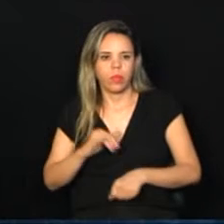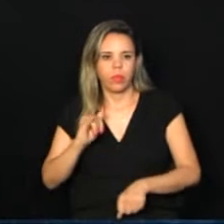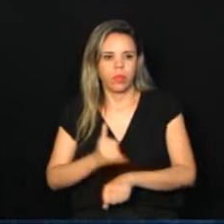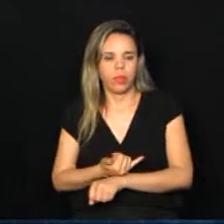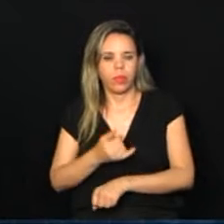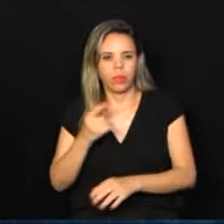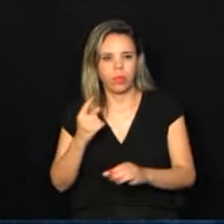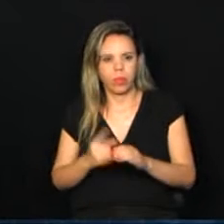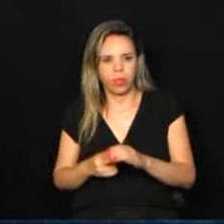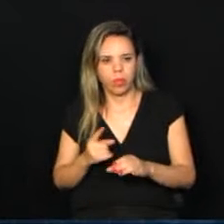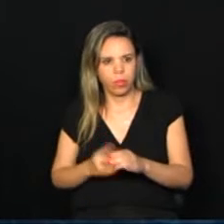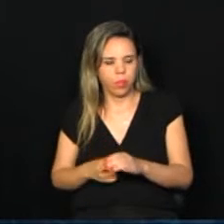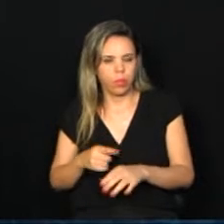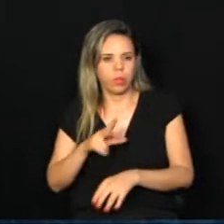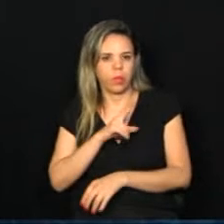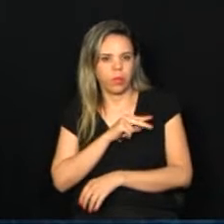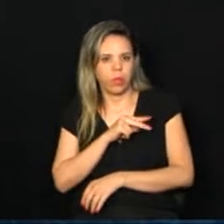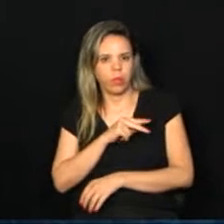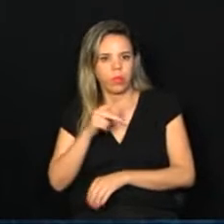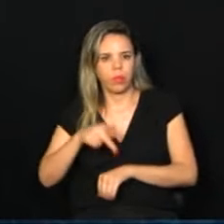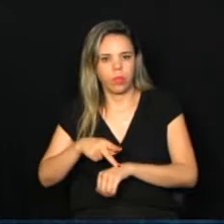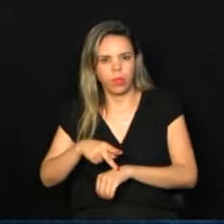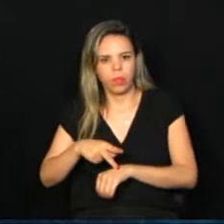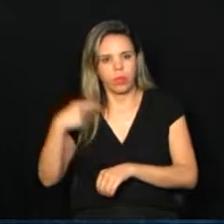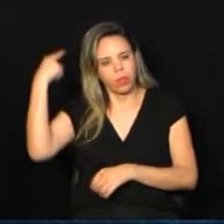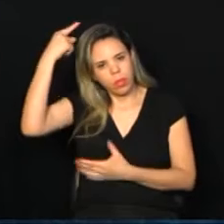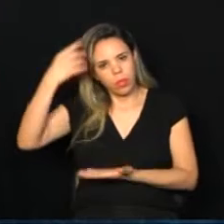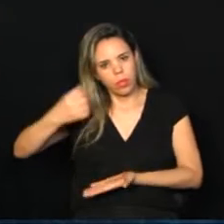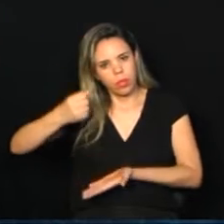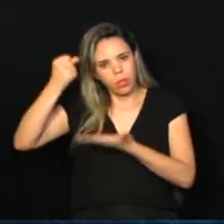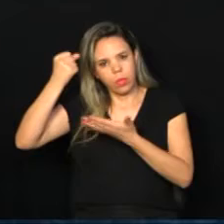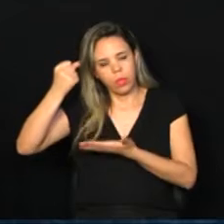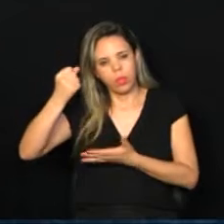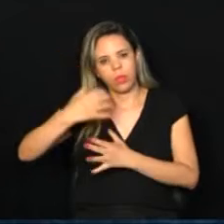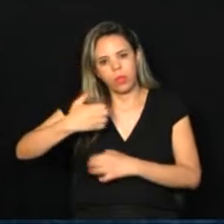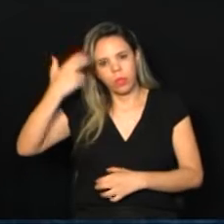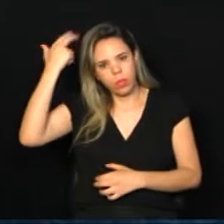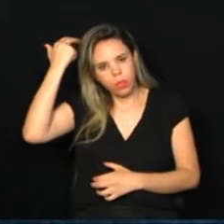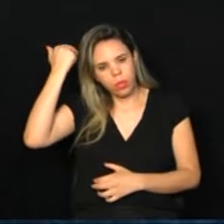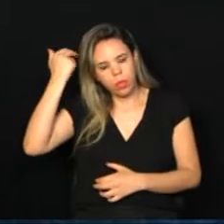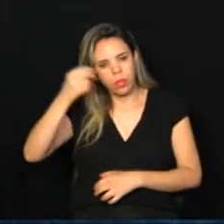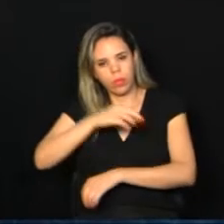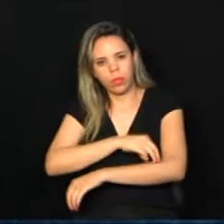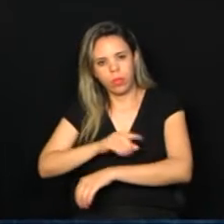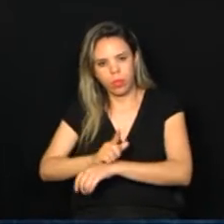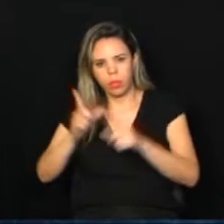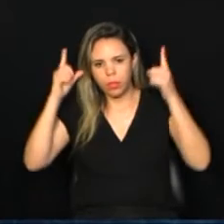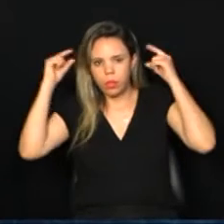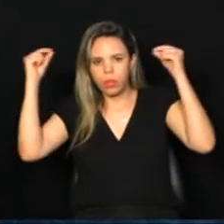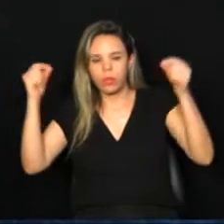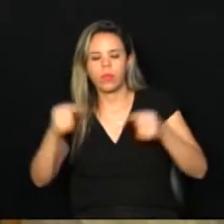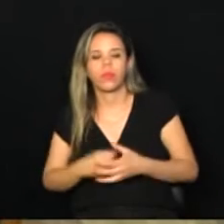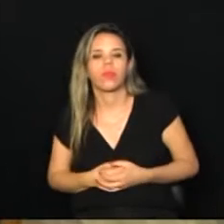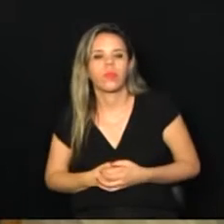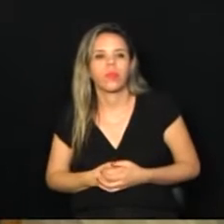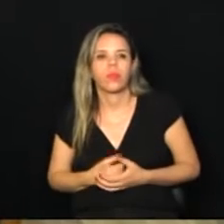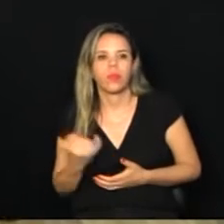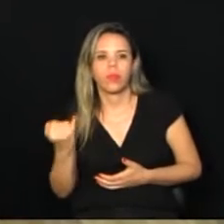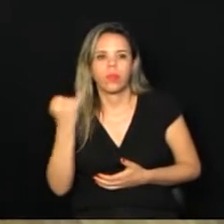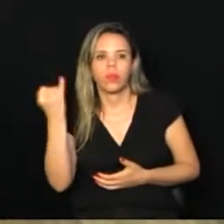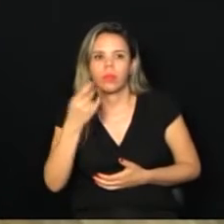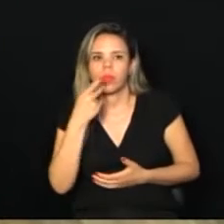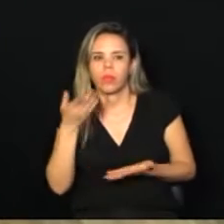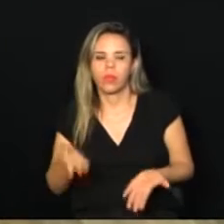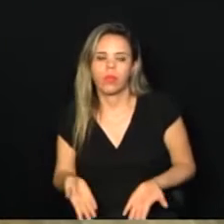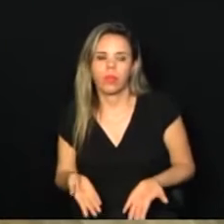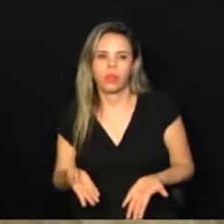Jaguariúna, Cosmópolis, Arthur Nogueira, Pedreira, Santo Antônio de Posse, Engenheiro Coelho, Morungaba e Olambra. Um índice importante que